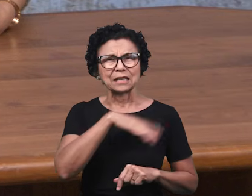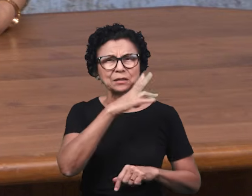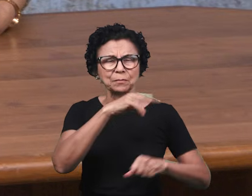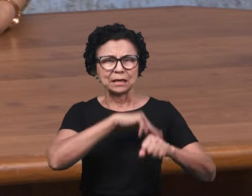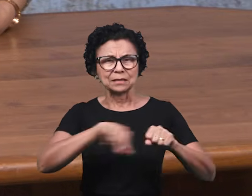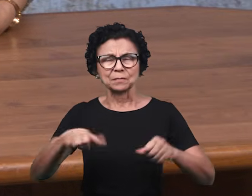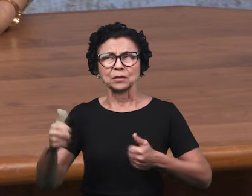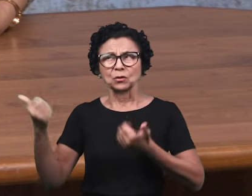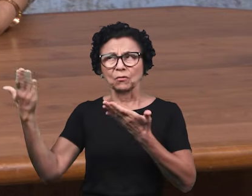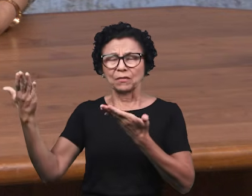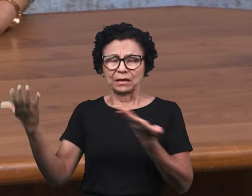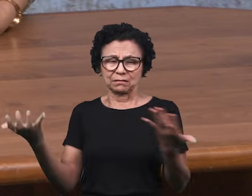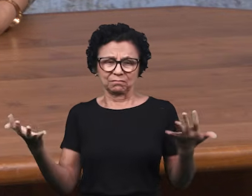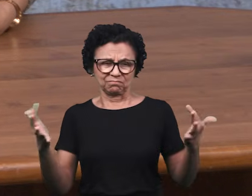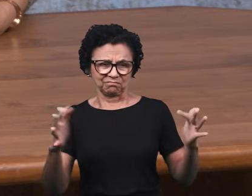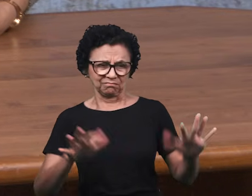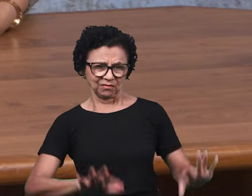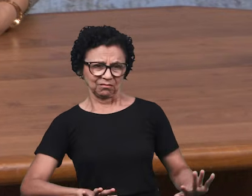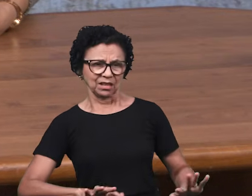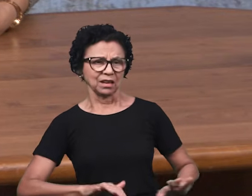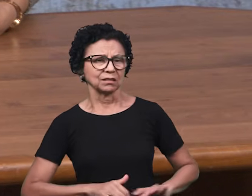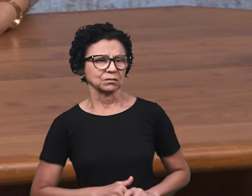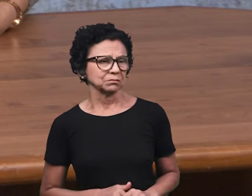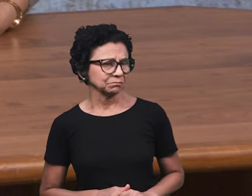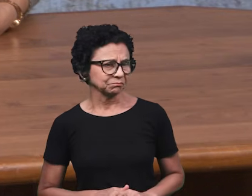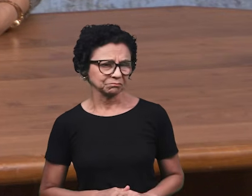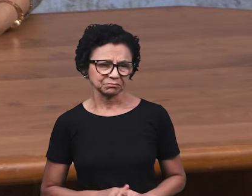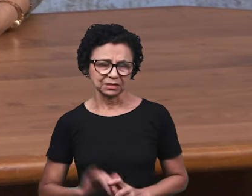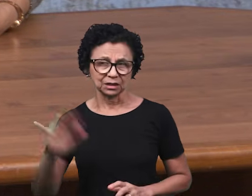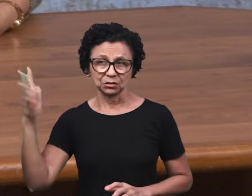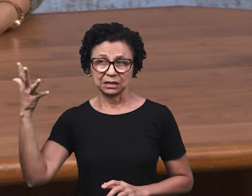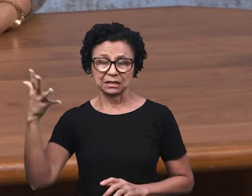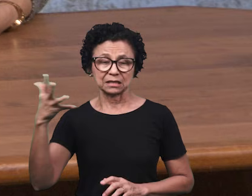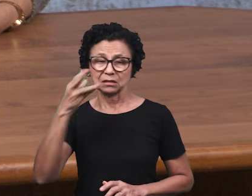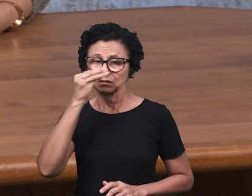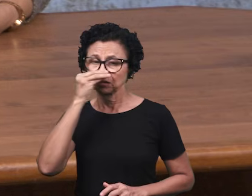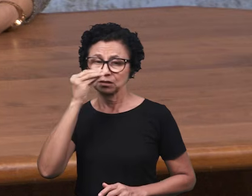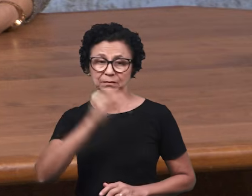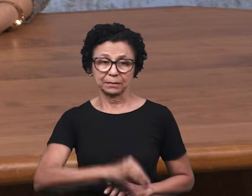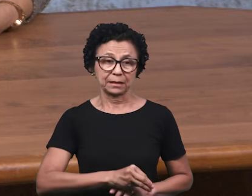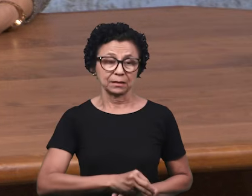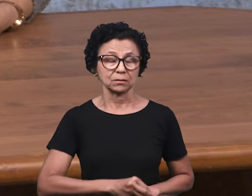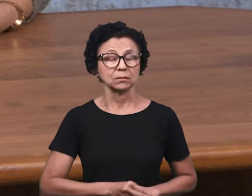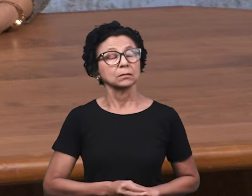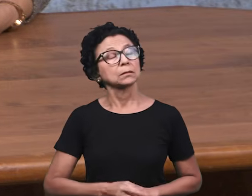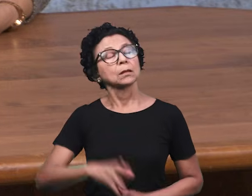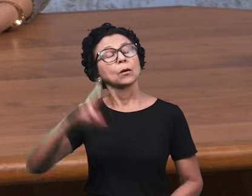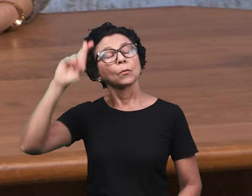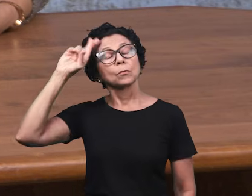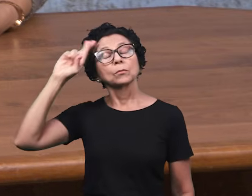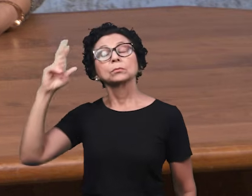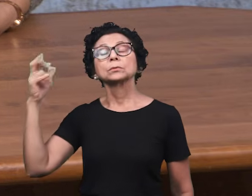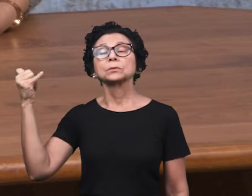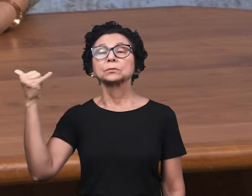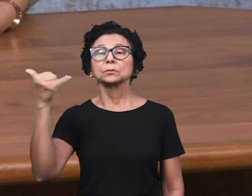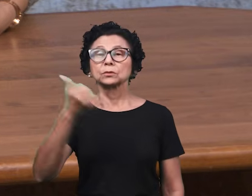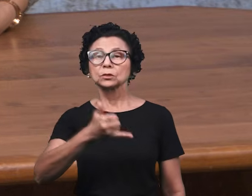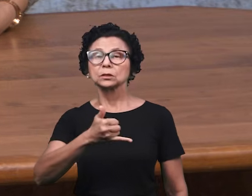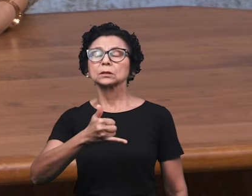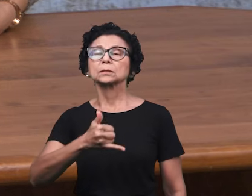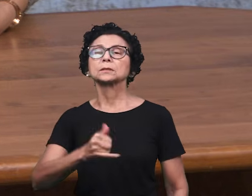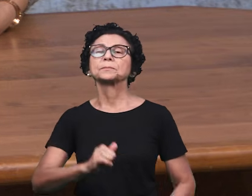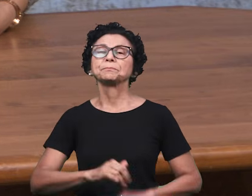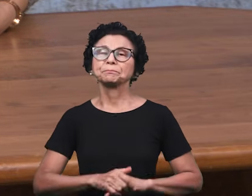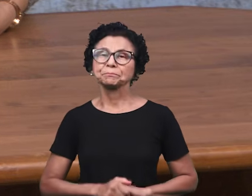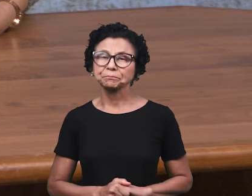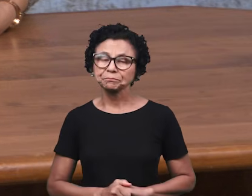vossos sacrifícios. Portanto, assim diz o Senhor: eis que armarei tropeços